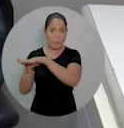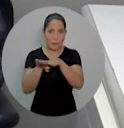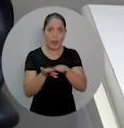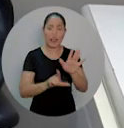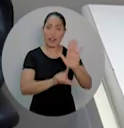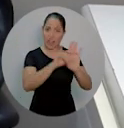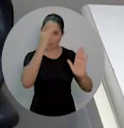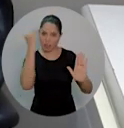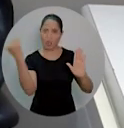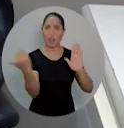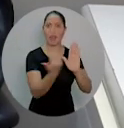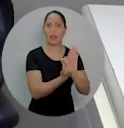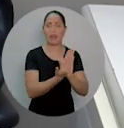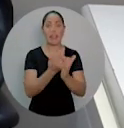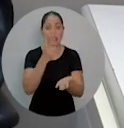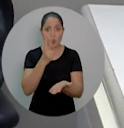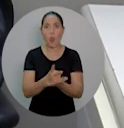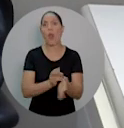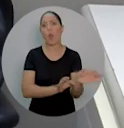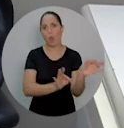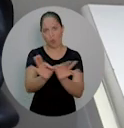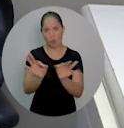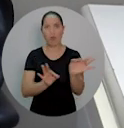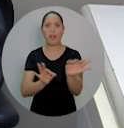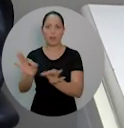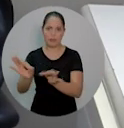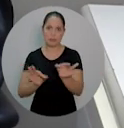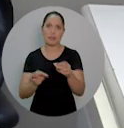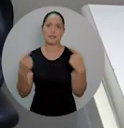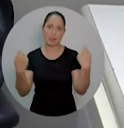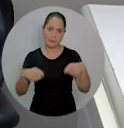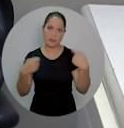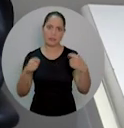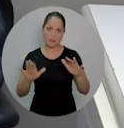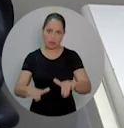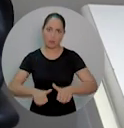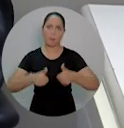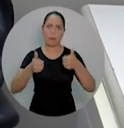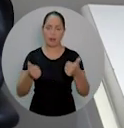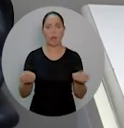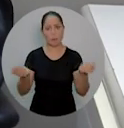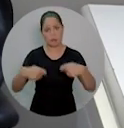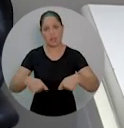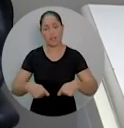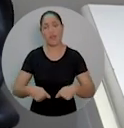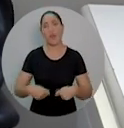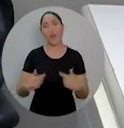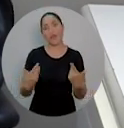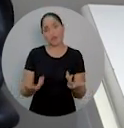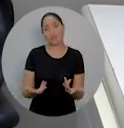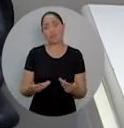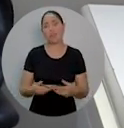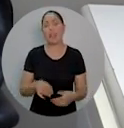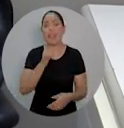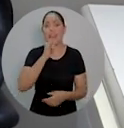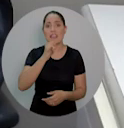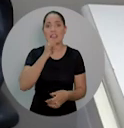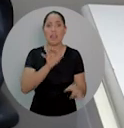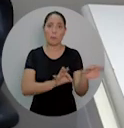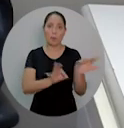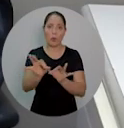território nacional, todos operacionalizando da melhor maneira possível. Um exemplo